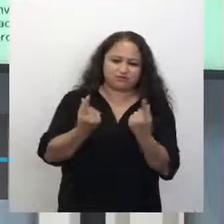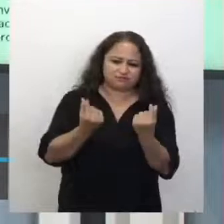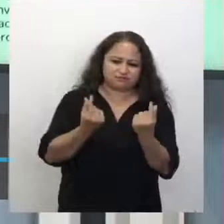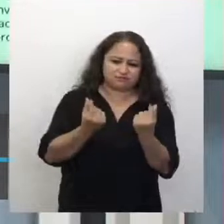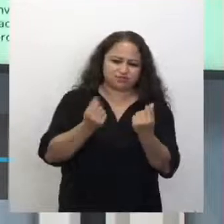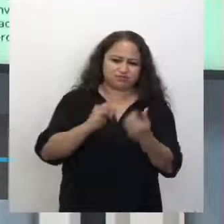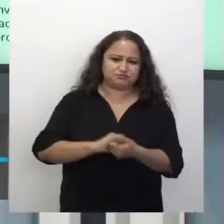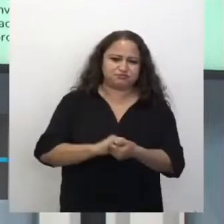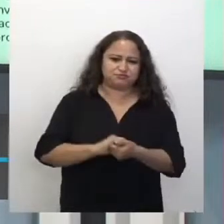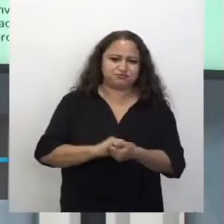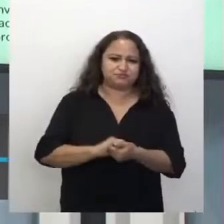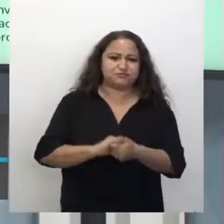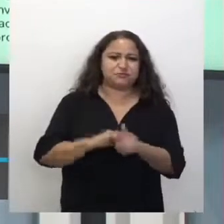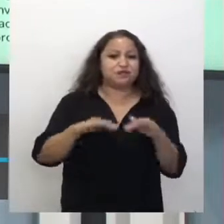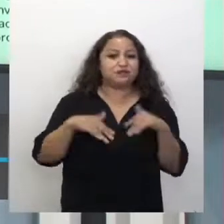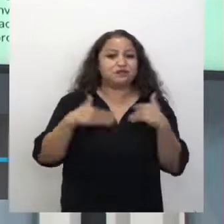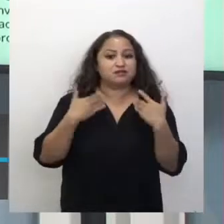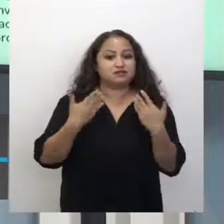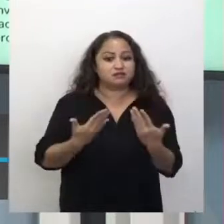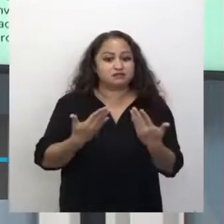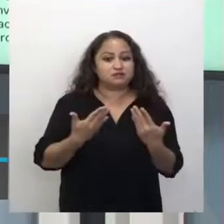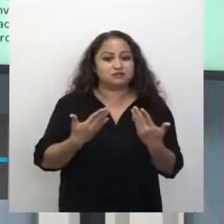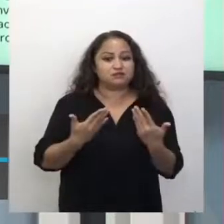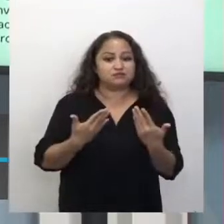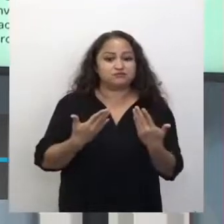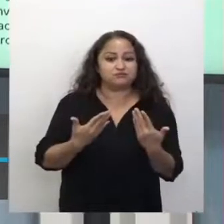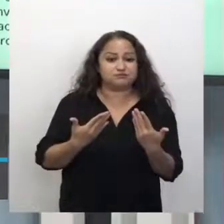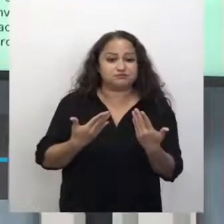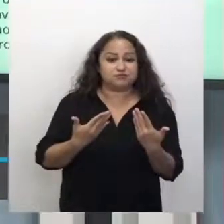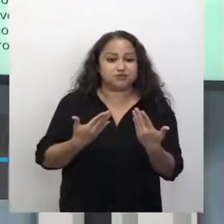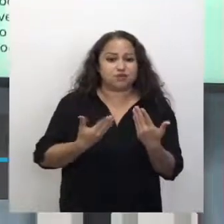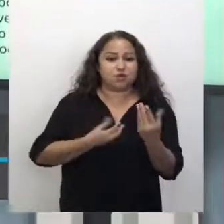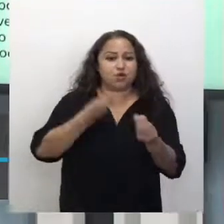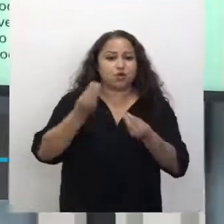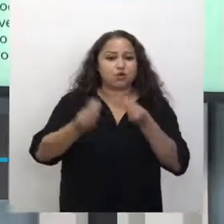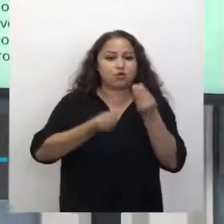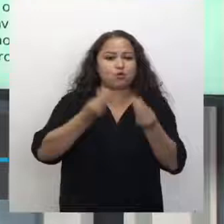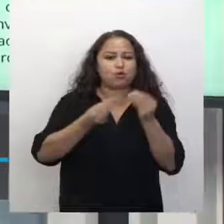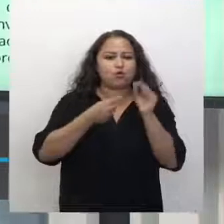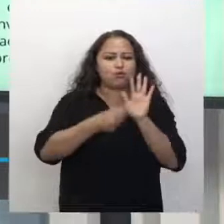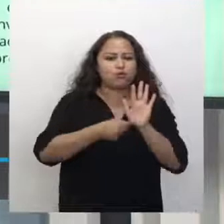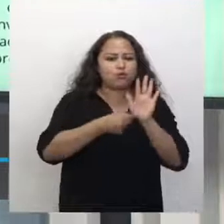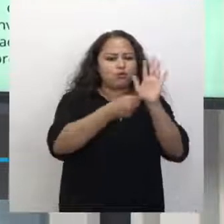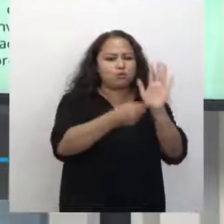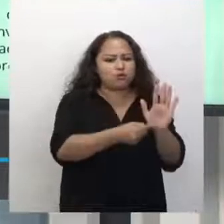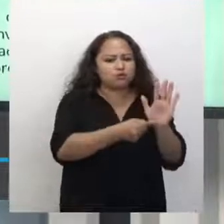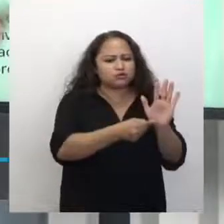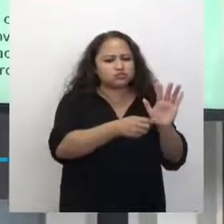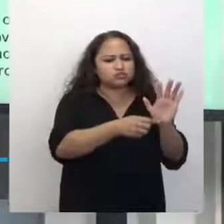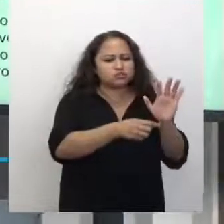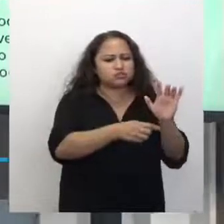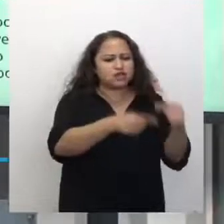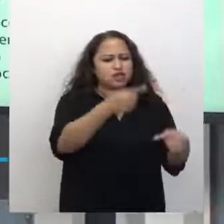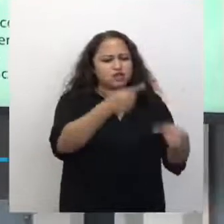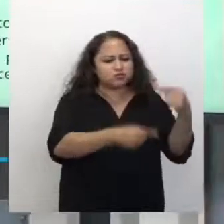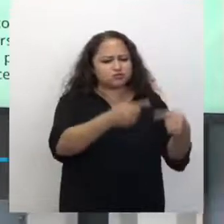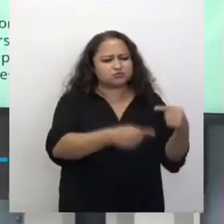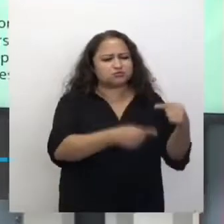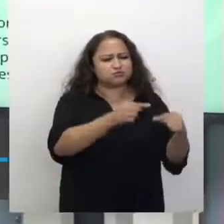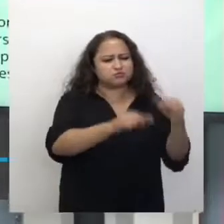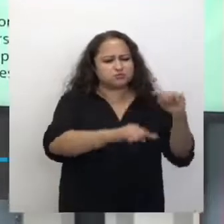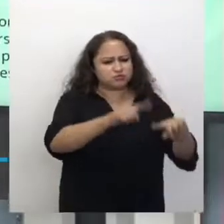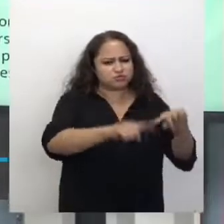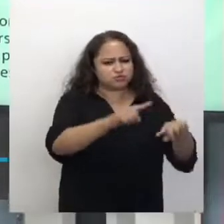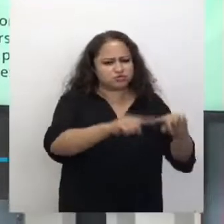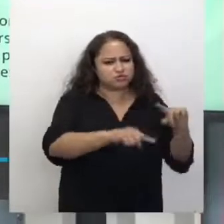Olha só. Então, vamos aí, né, ver como é que se expõe a produção em artes visuais, né? Como que funciona isso?